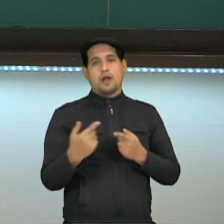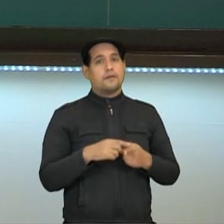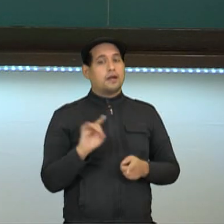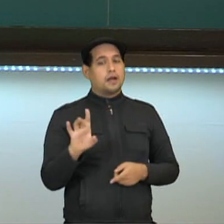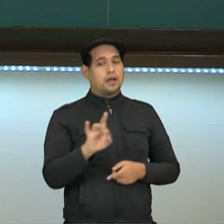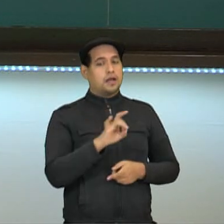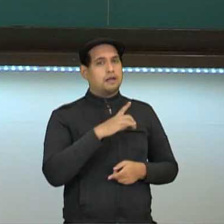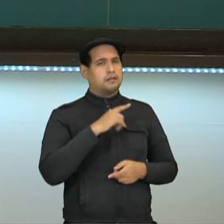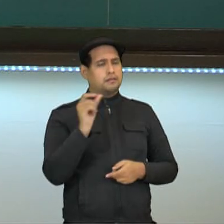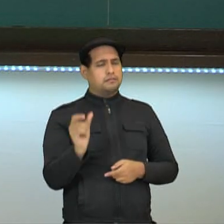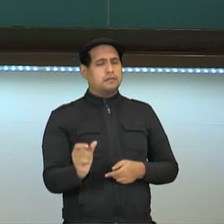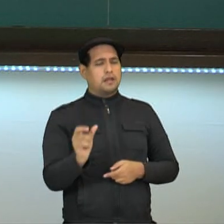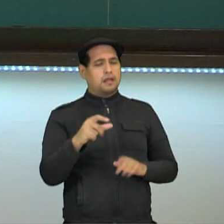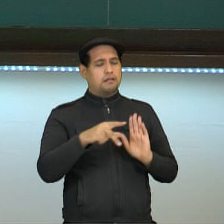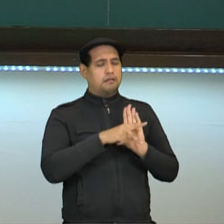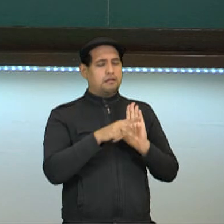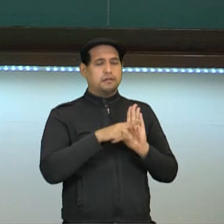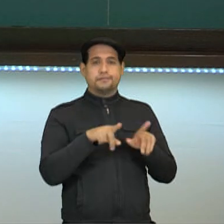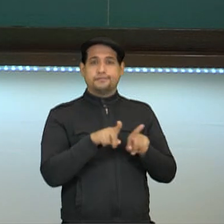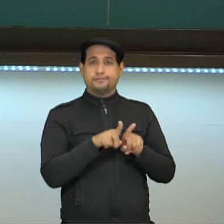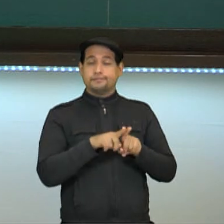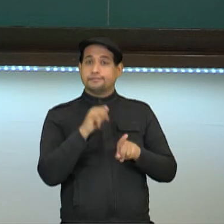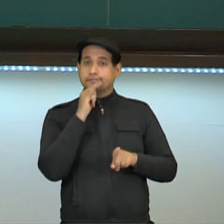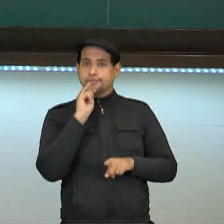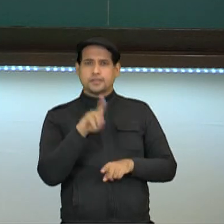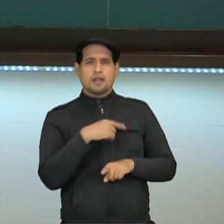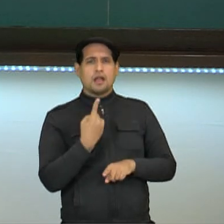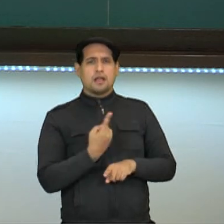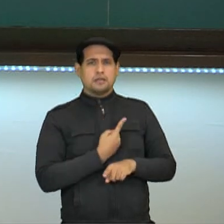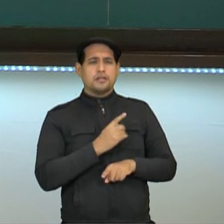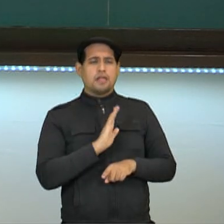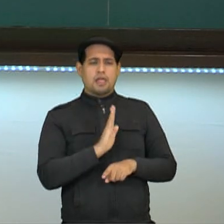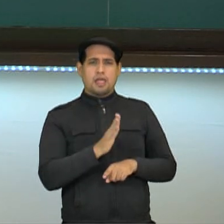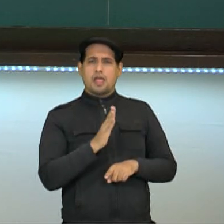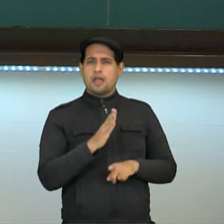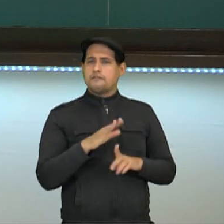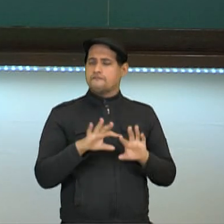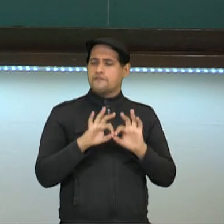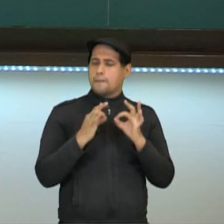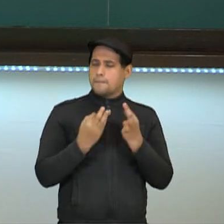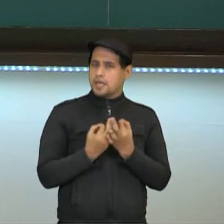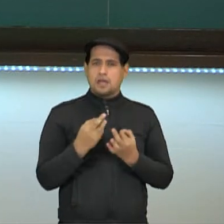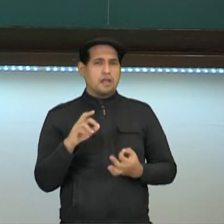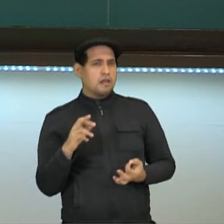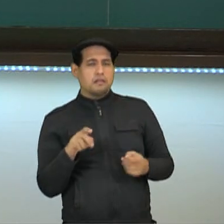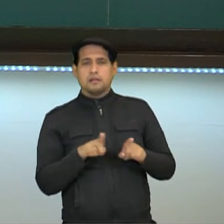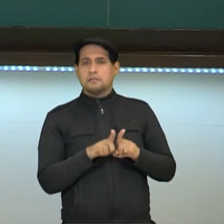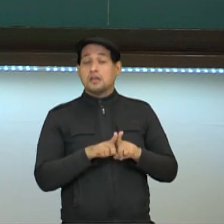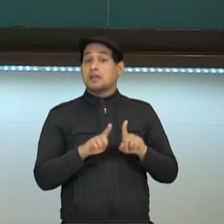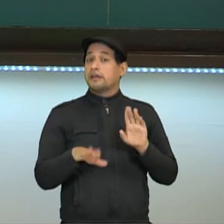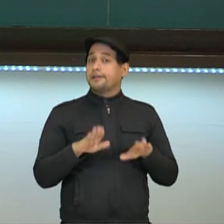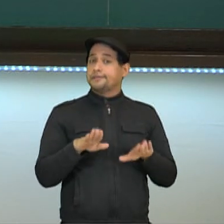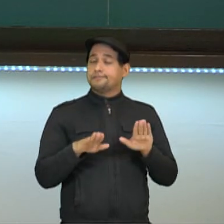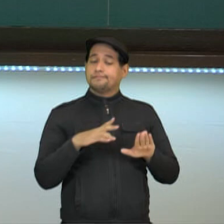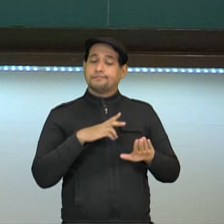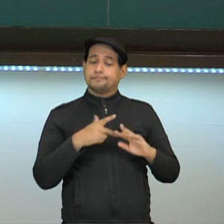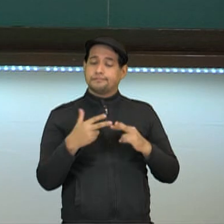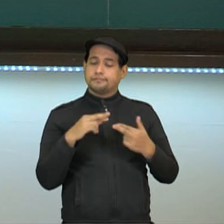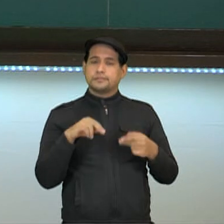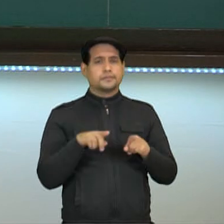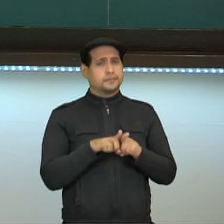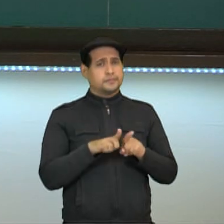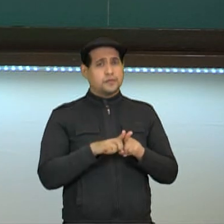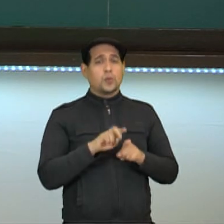suas características próprias. Por mais que a gente seja parente, né, com exceção dos gêmeos que são